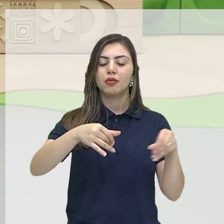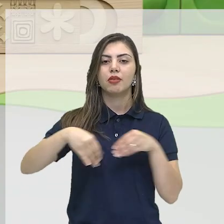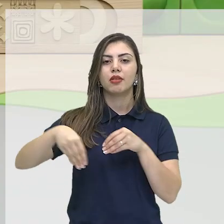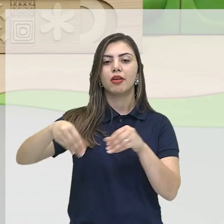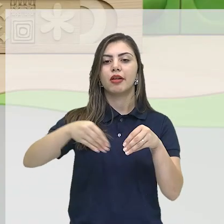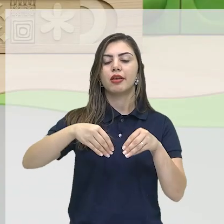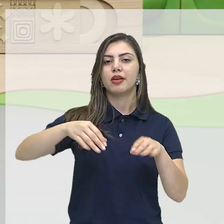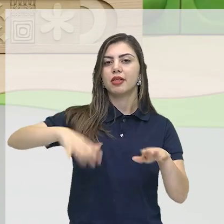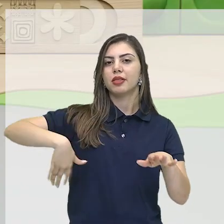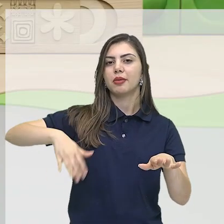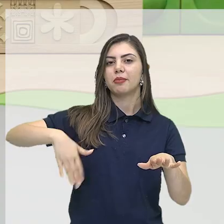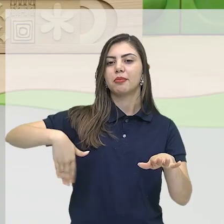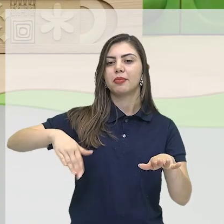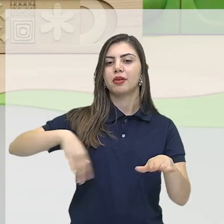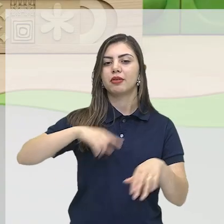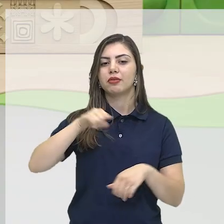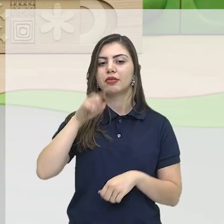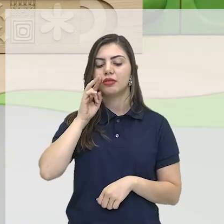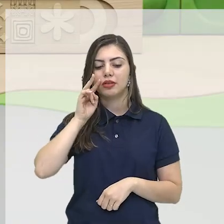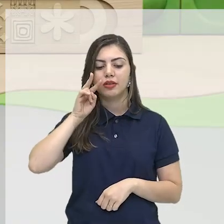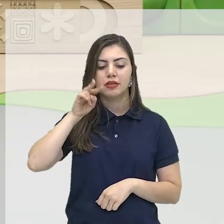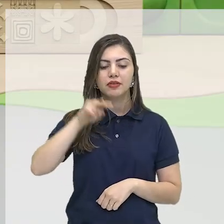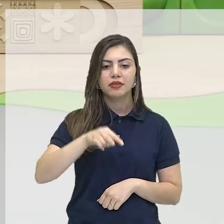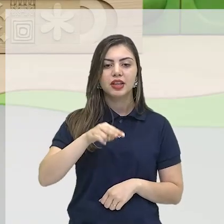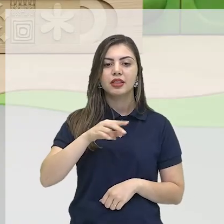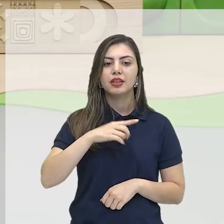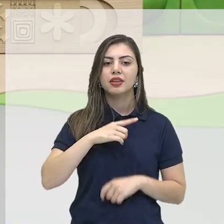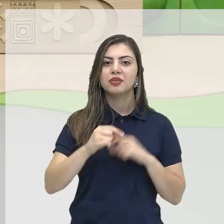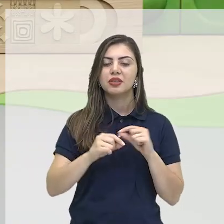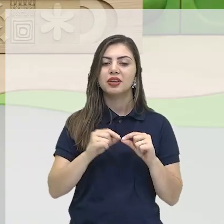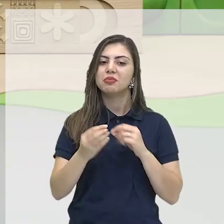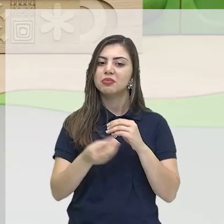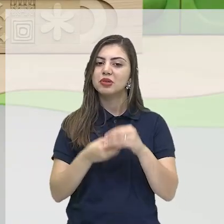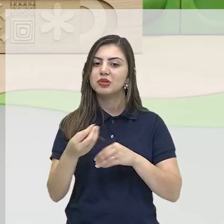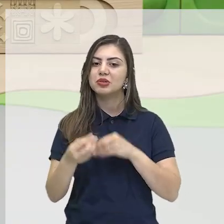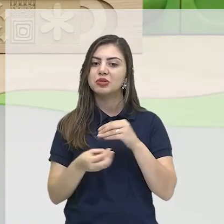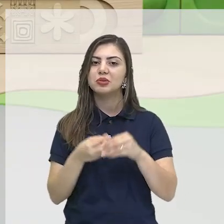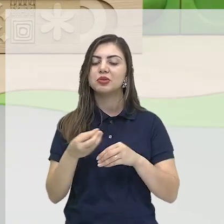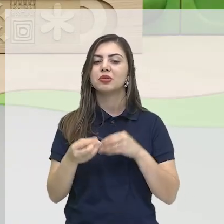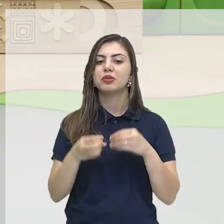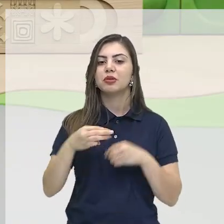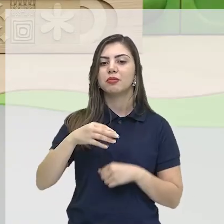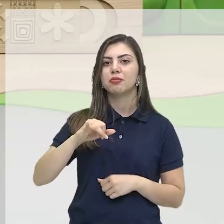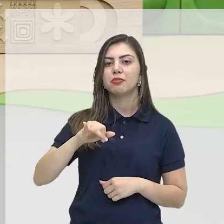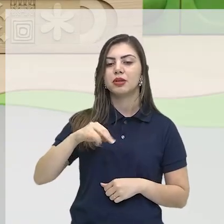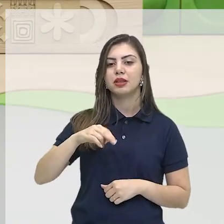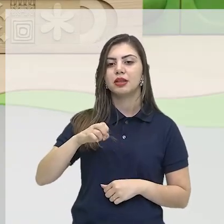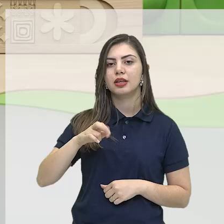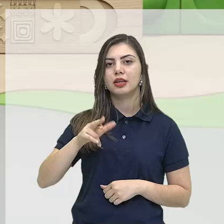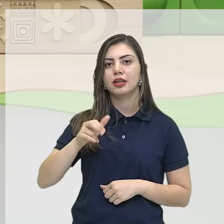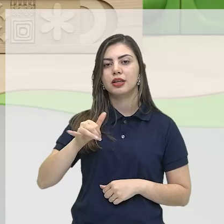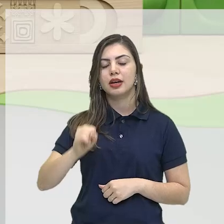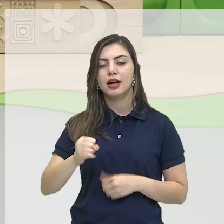mistura formada por minerais e fragmentos de rochas, né, e conchas, por exemplo.